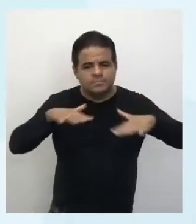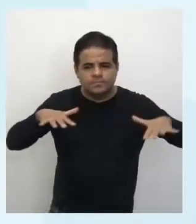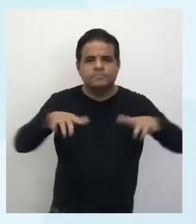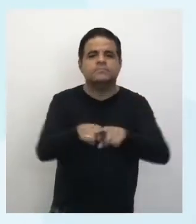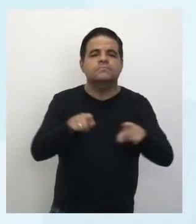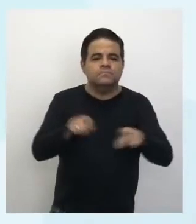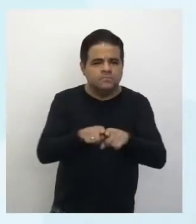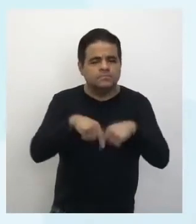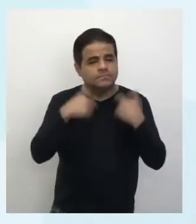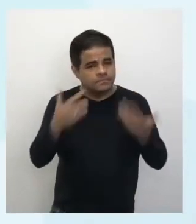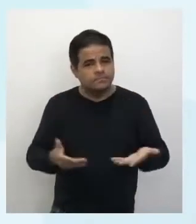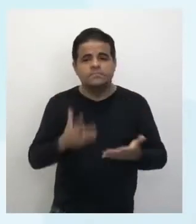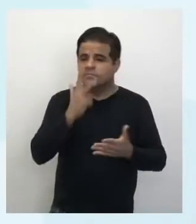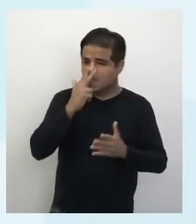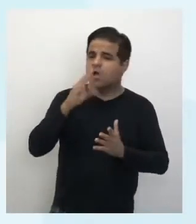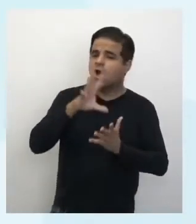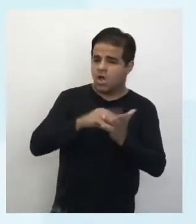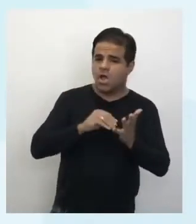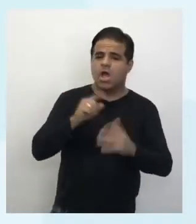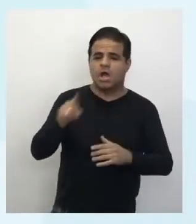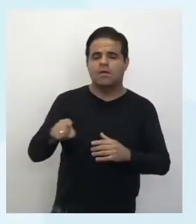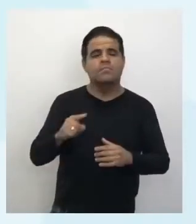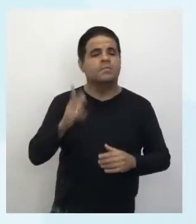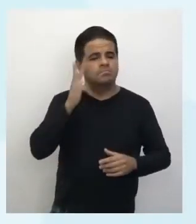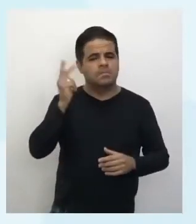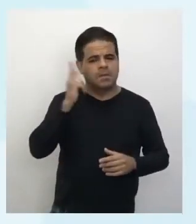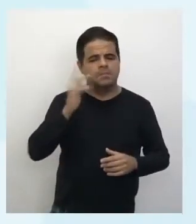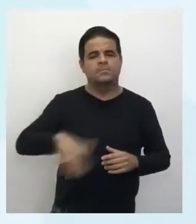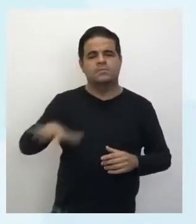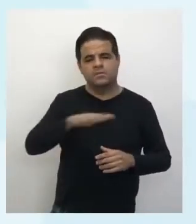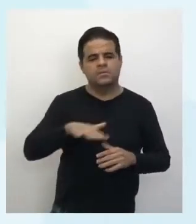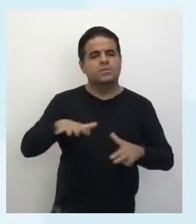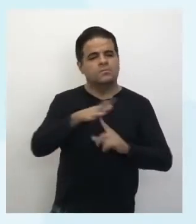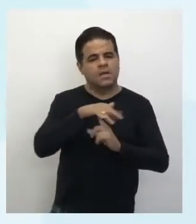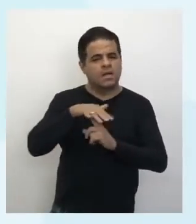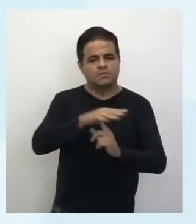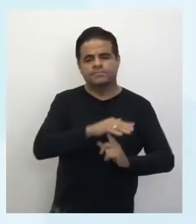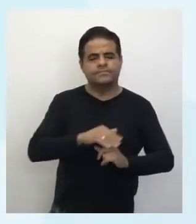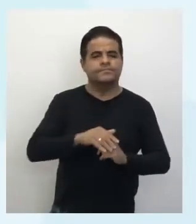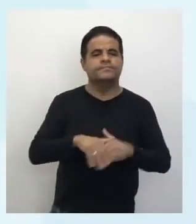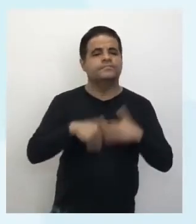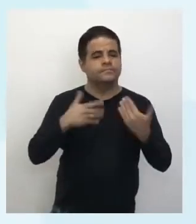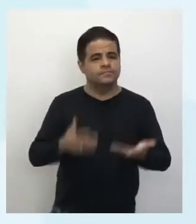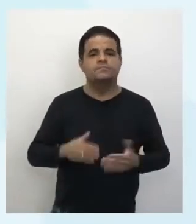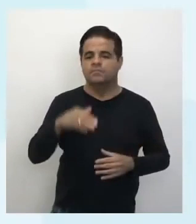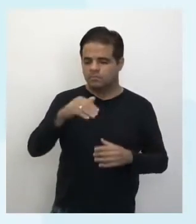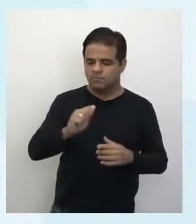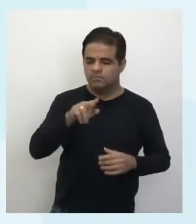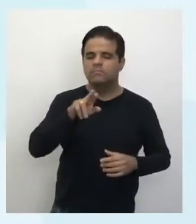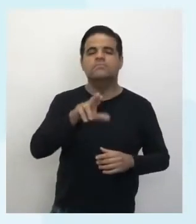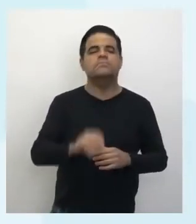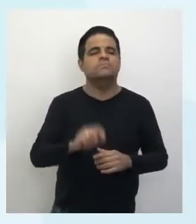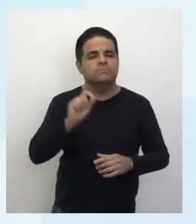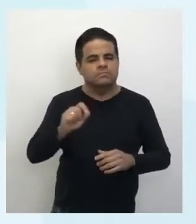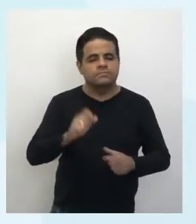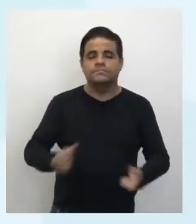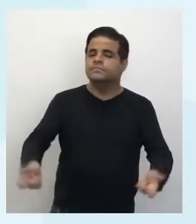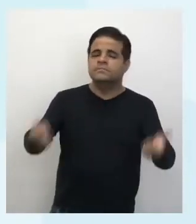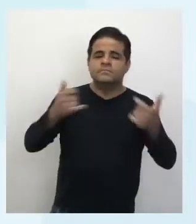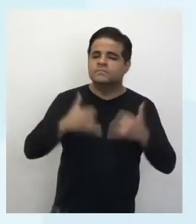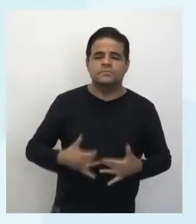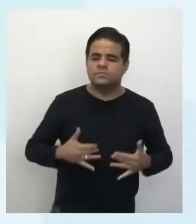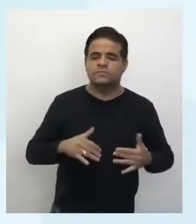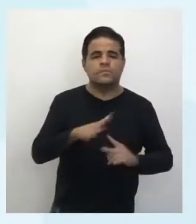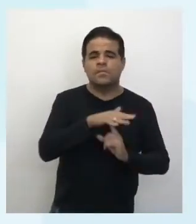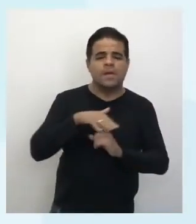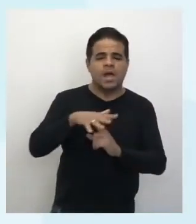tamanho, embora fosse uma cópia, está em tamanho natural no Parque do Ibirapuera. Então, Mauro, fala para mim o que o